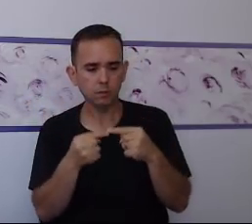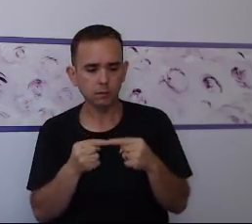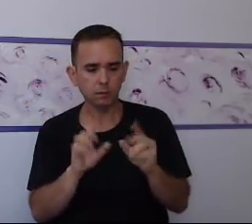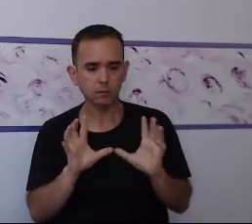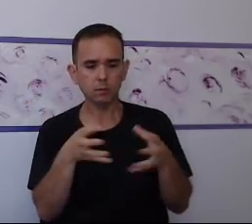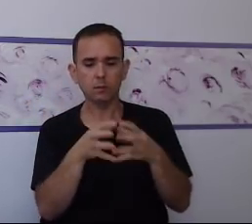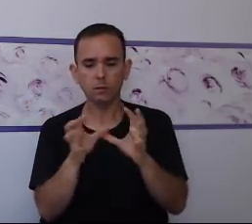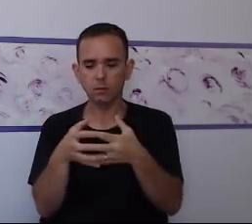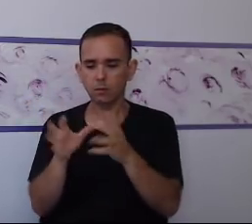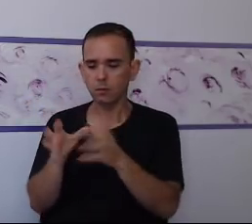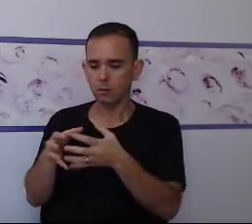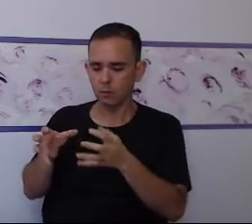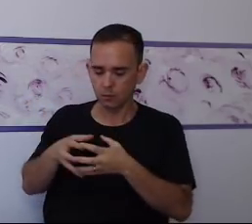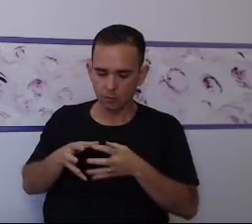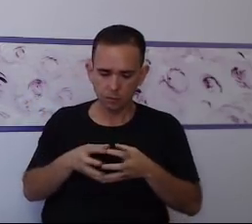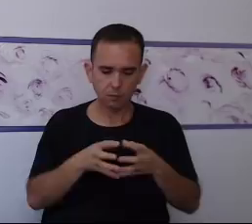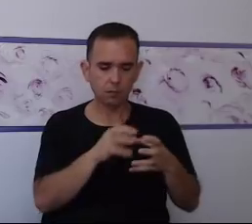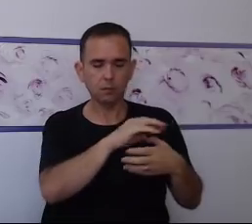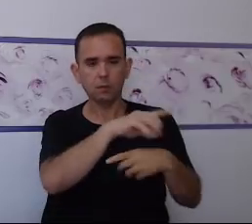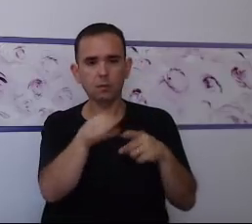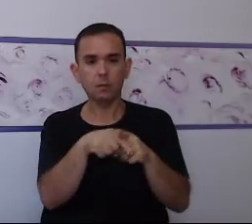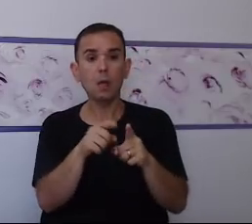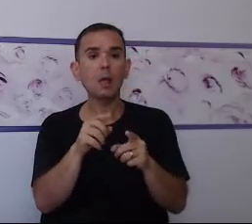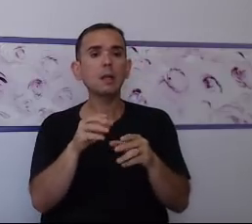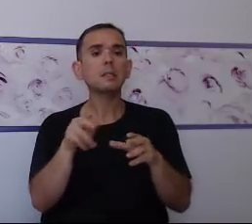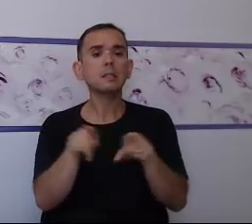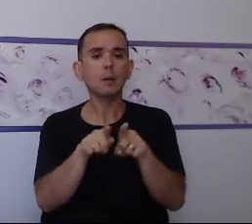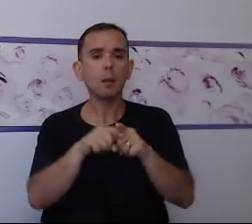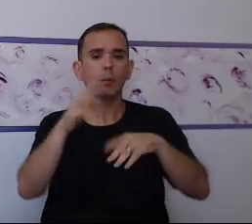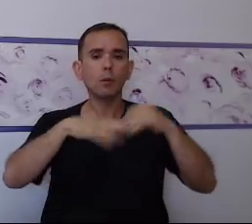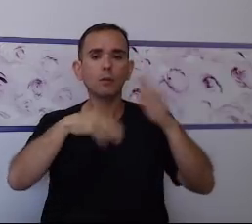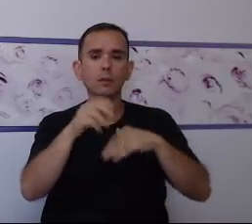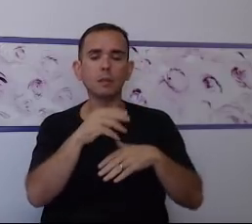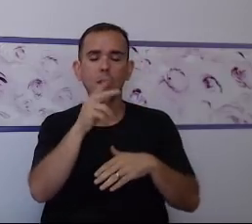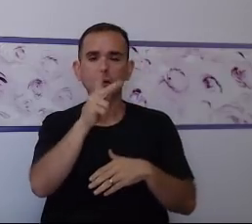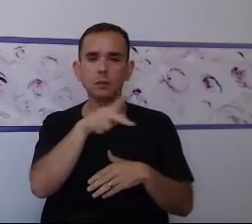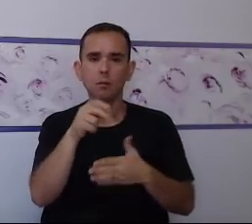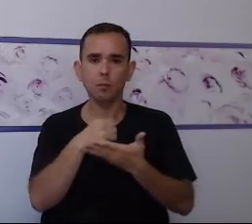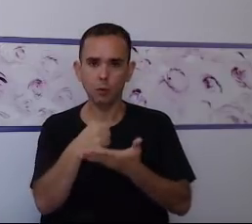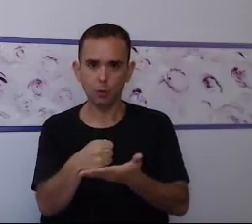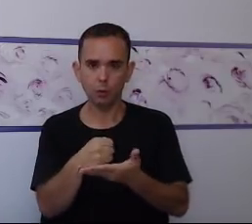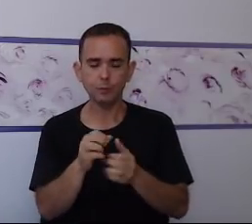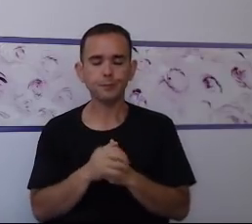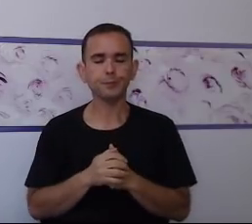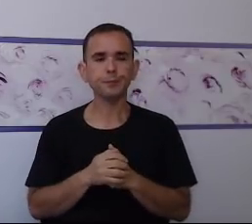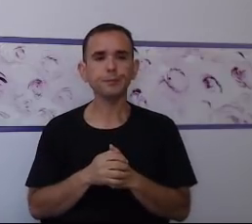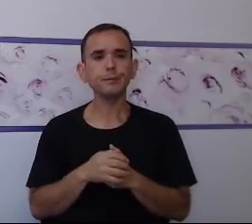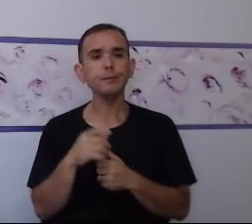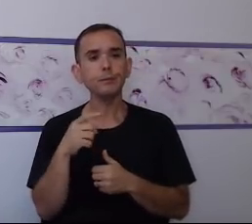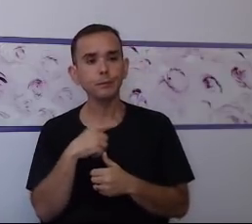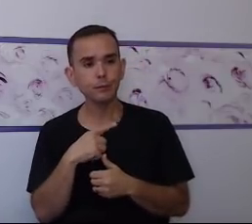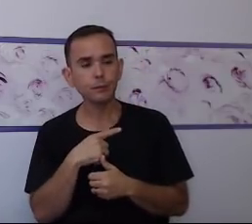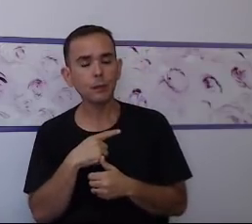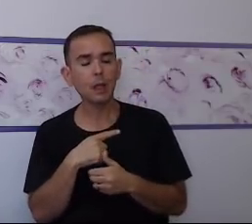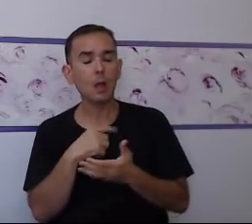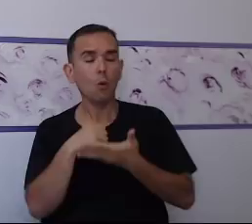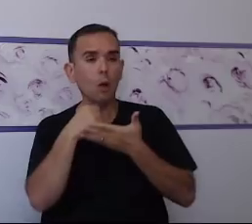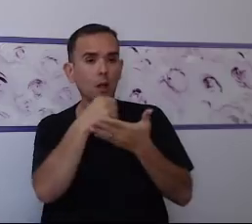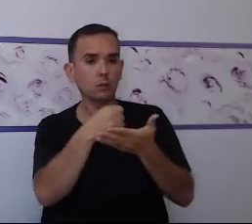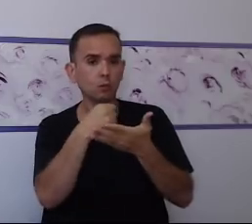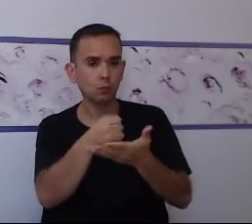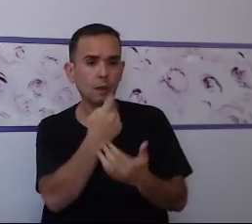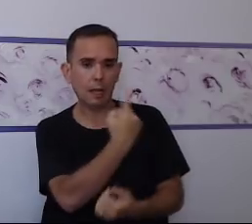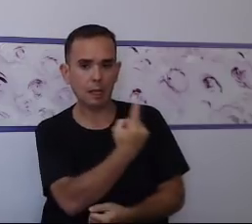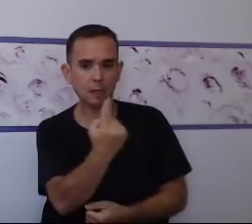da nossa divisão de educação especial e também dos profissionais de apoio. Então, nessa resolução, tem as atribuições de cada um,